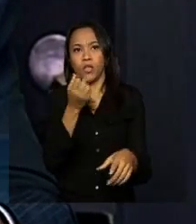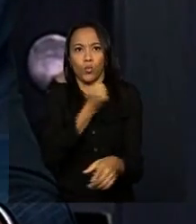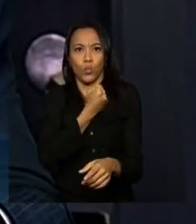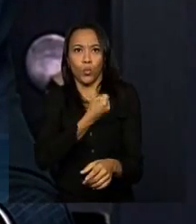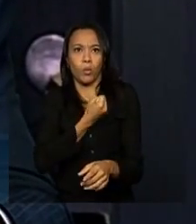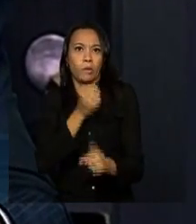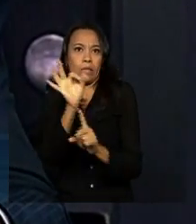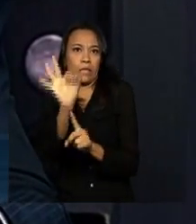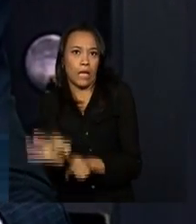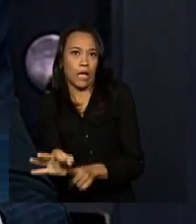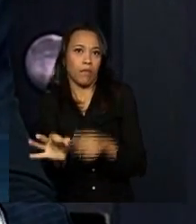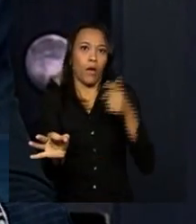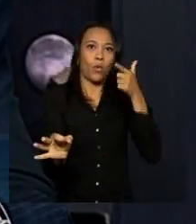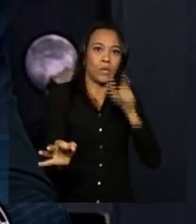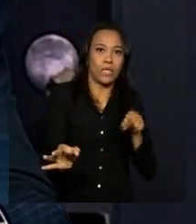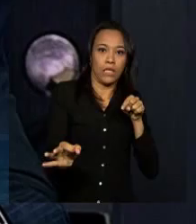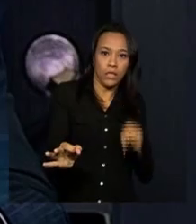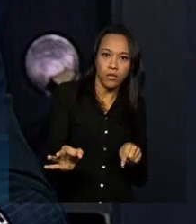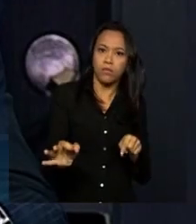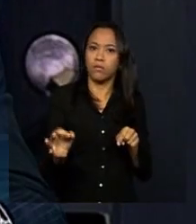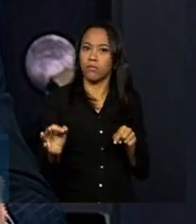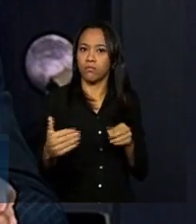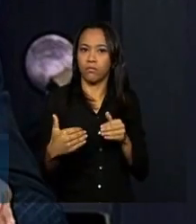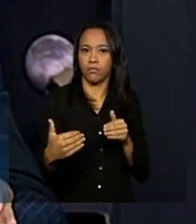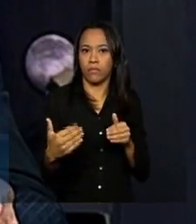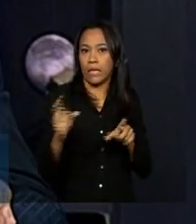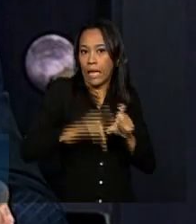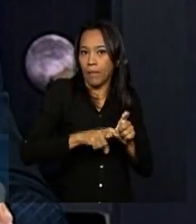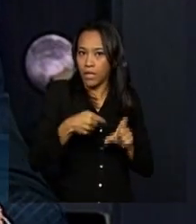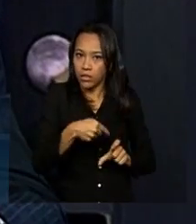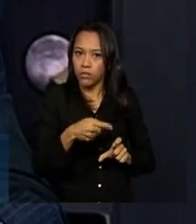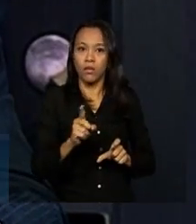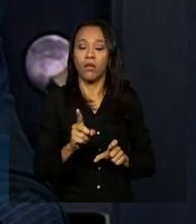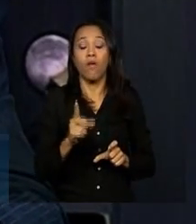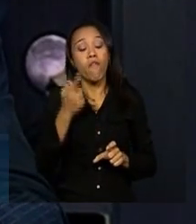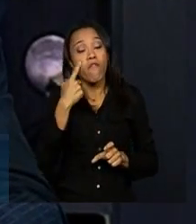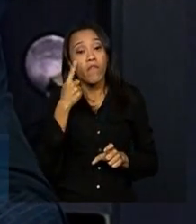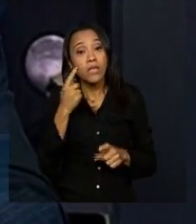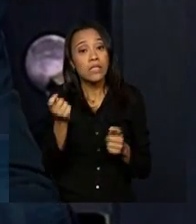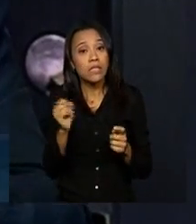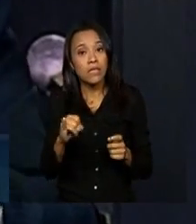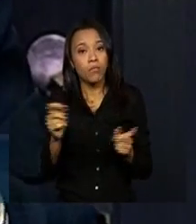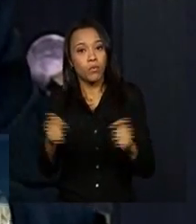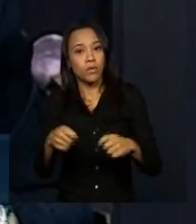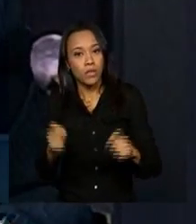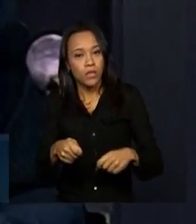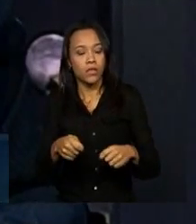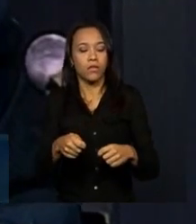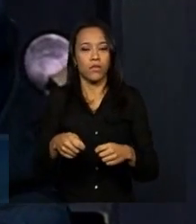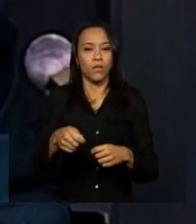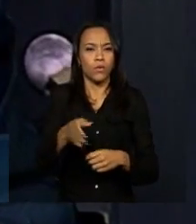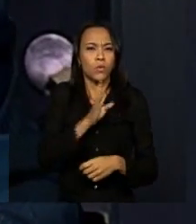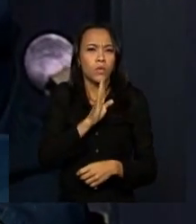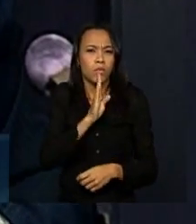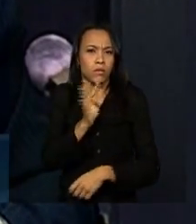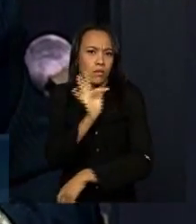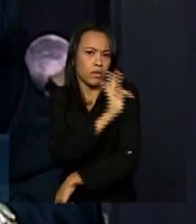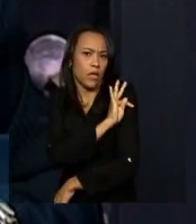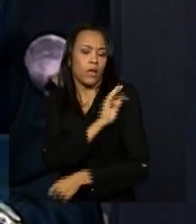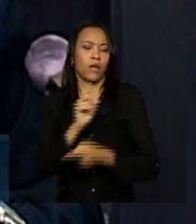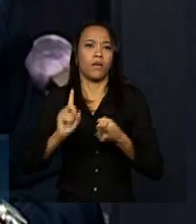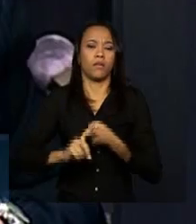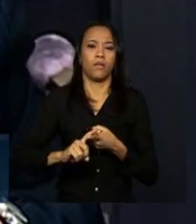aprovação da operação não nós temos que ver é a viabilidade técnica a viabilidade eh financeira do do